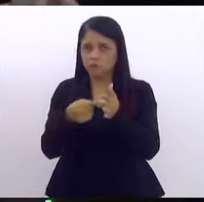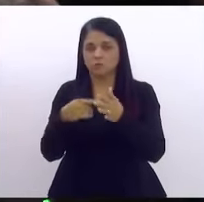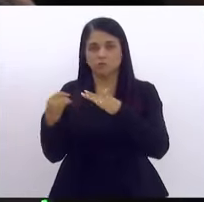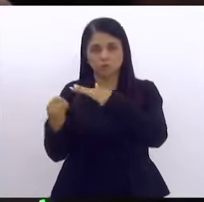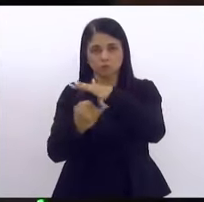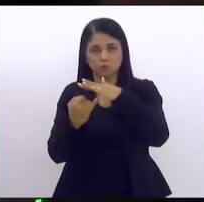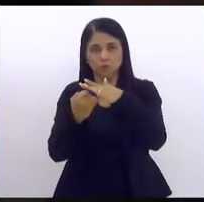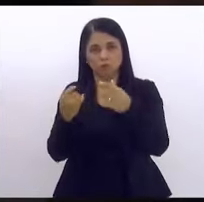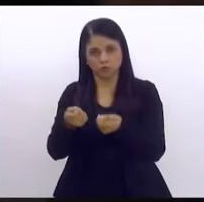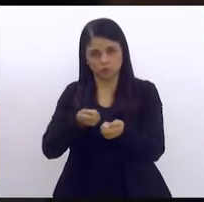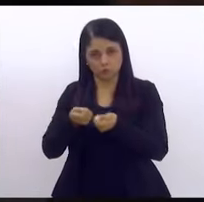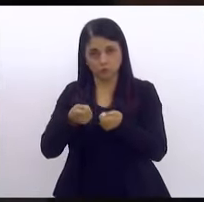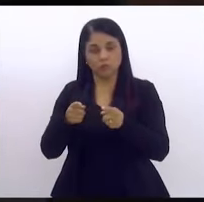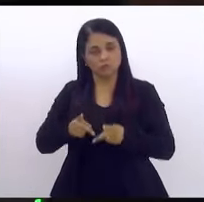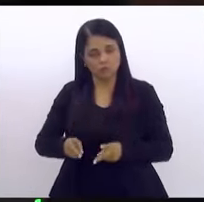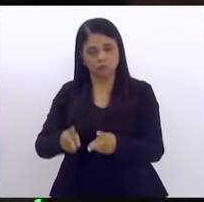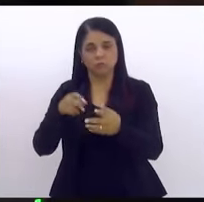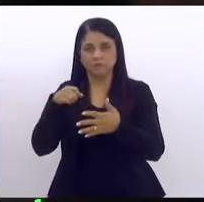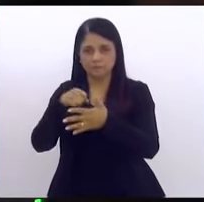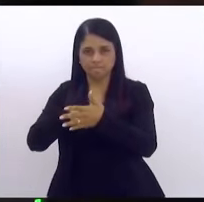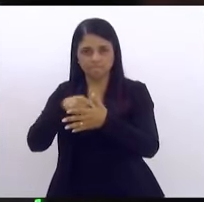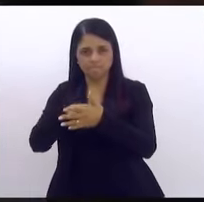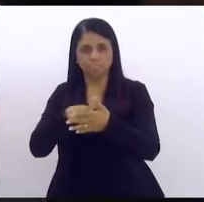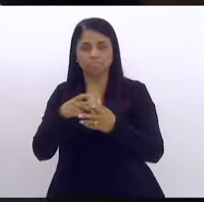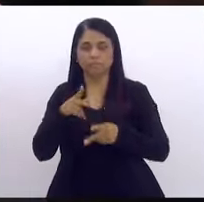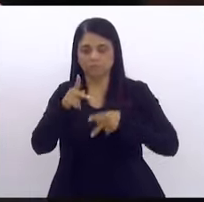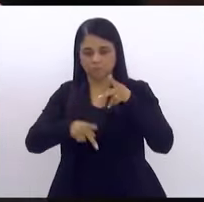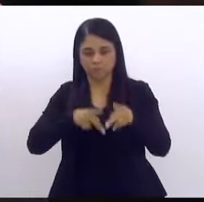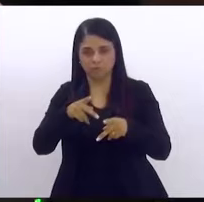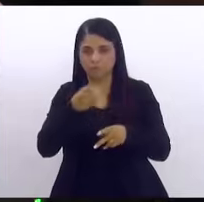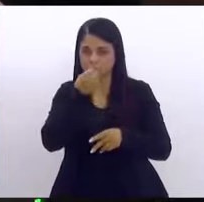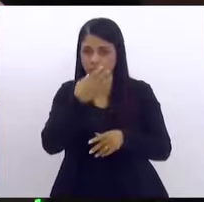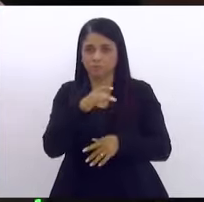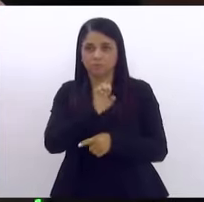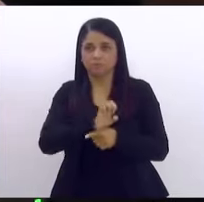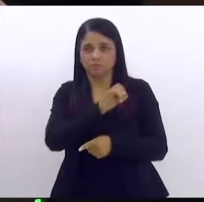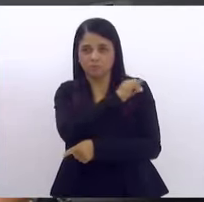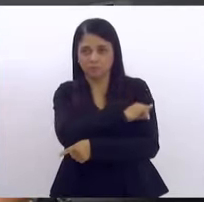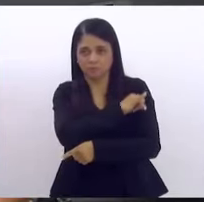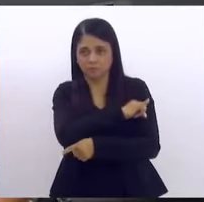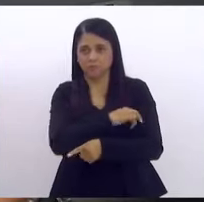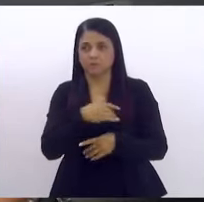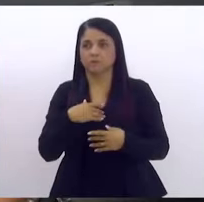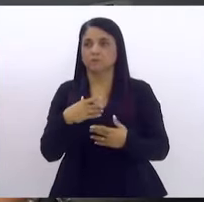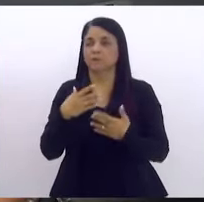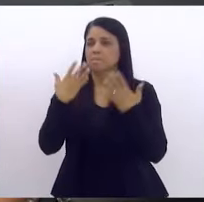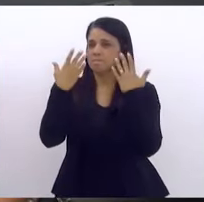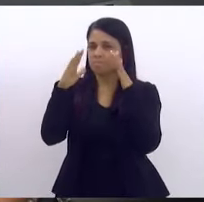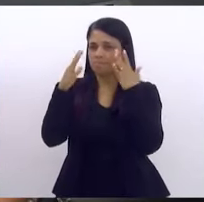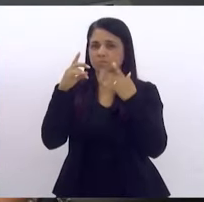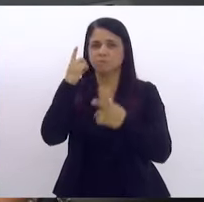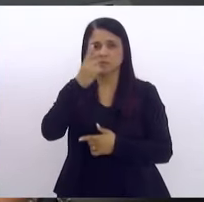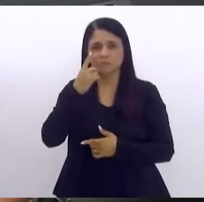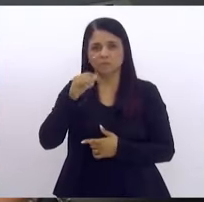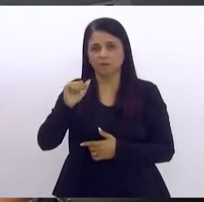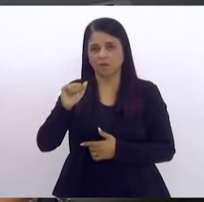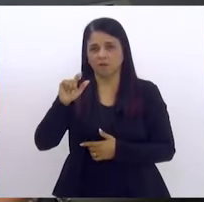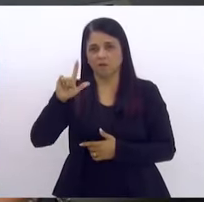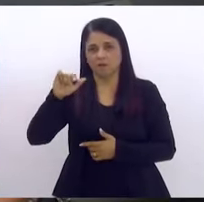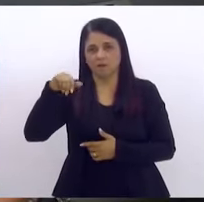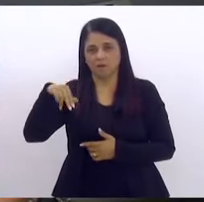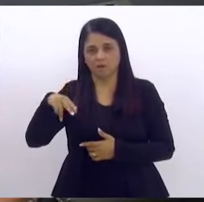de controle e continuaremos fazendo pelo bem do povo do Rio de Janeiro. Muito obrigado. Parabéns, deputado Alan Lopes,